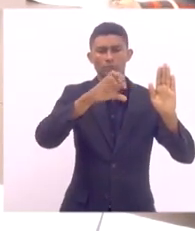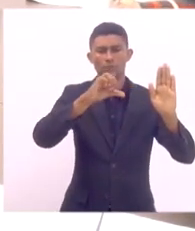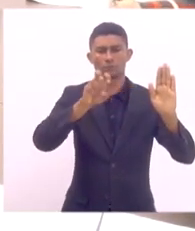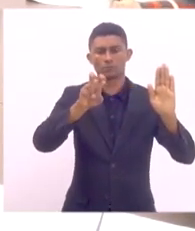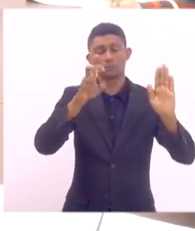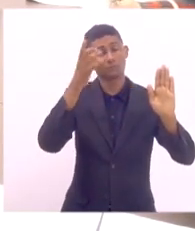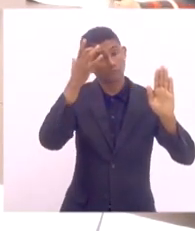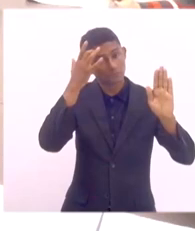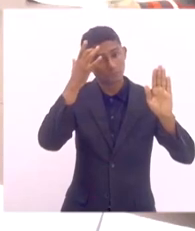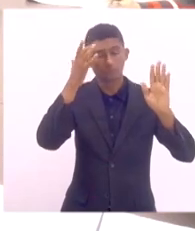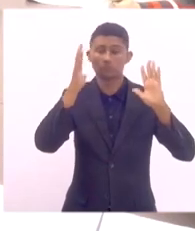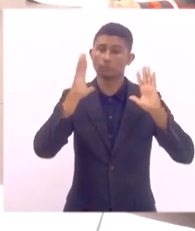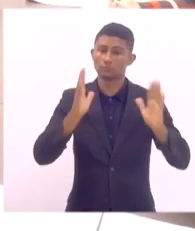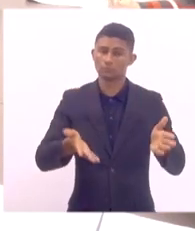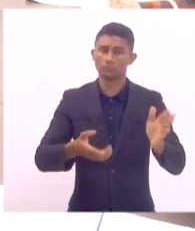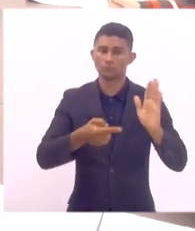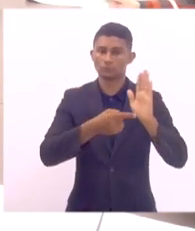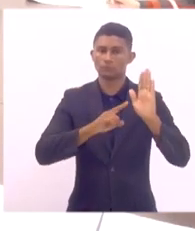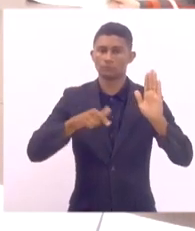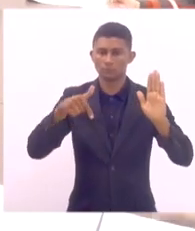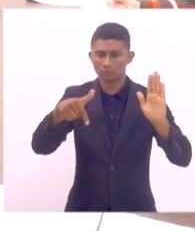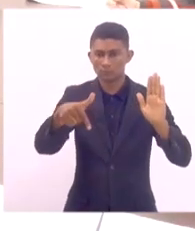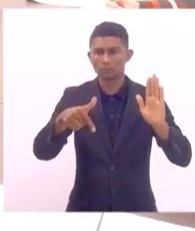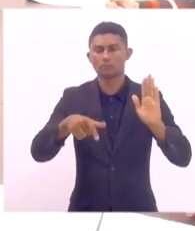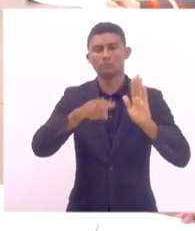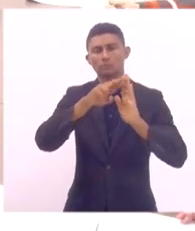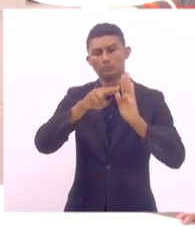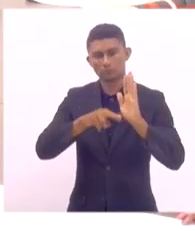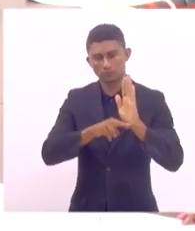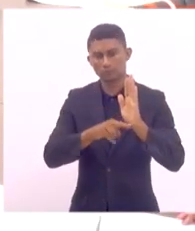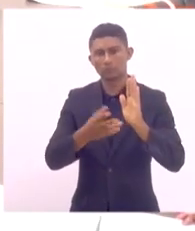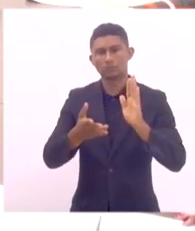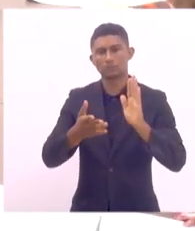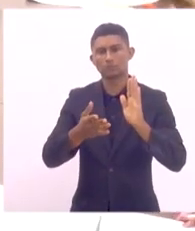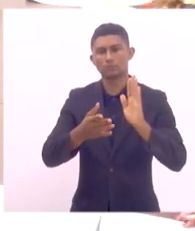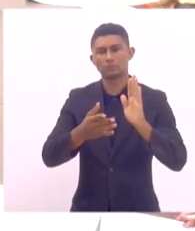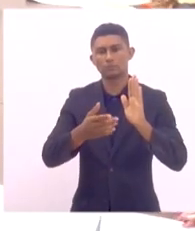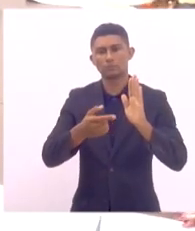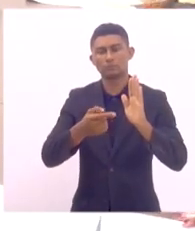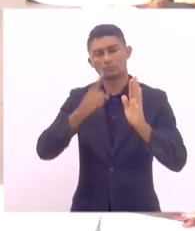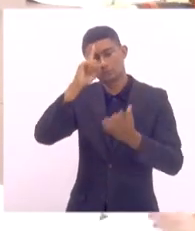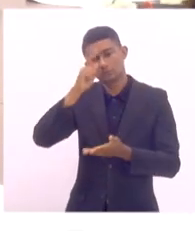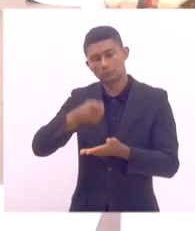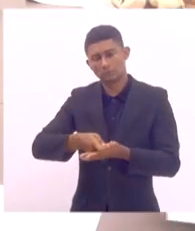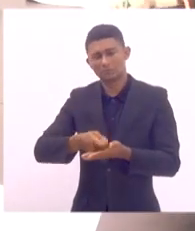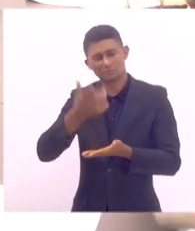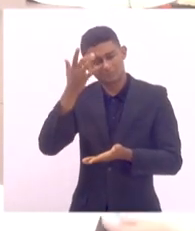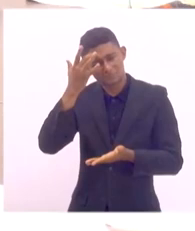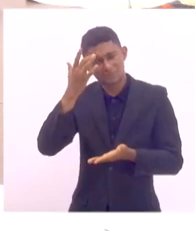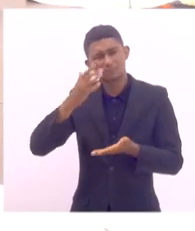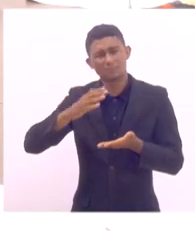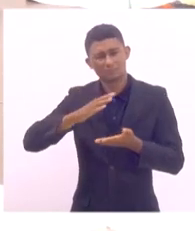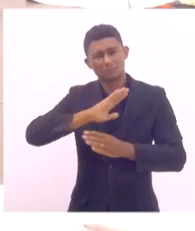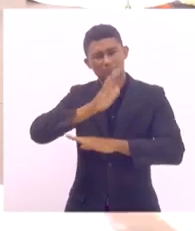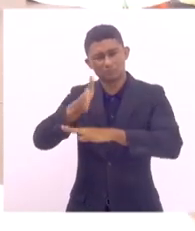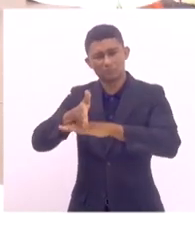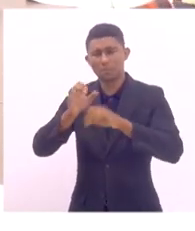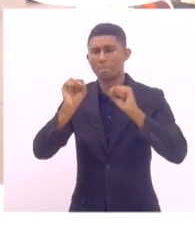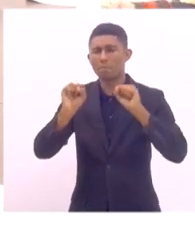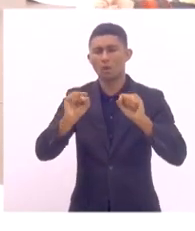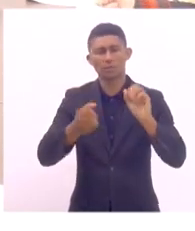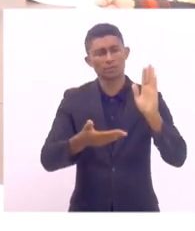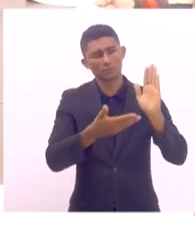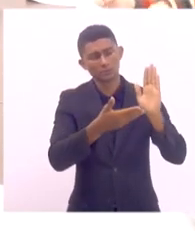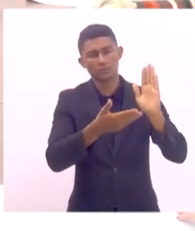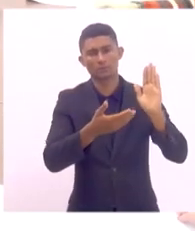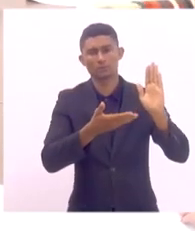como já tem implementado, pela regulamentação própria na resolução 2299, para derrubar. Então, 25 pela Concordo. Derrubada.